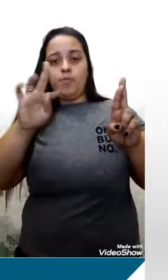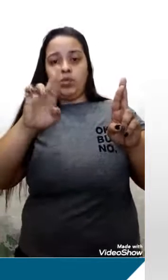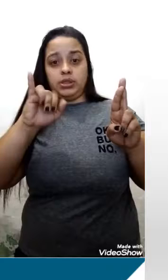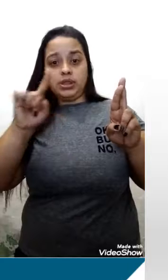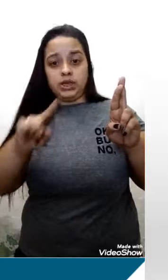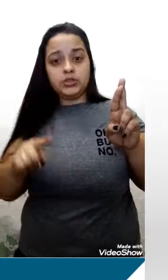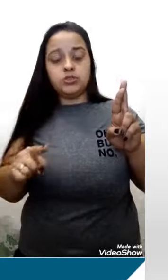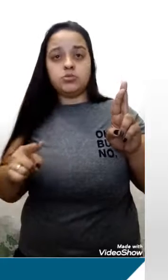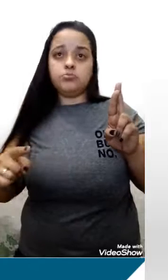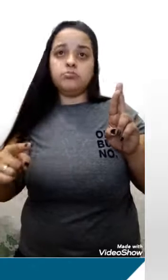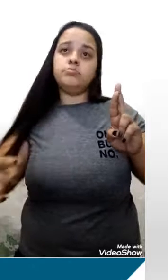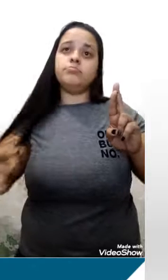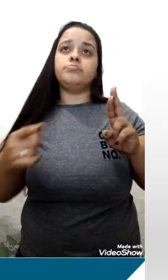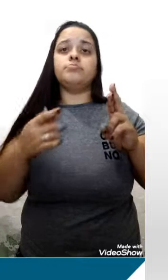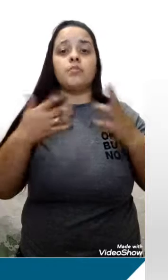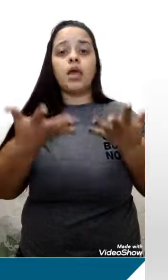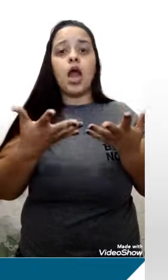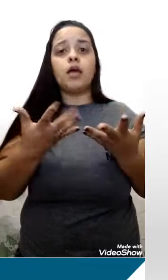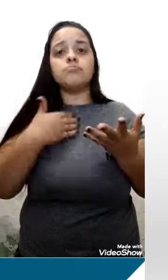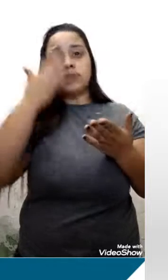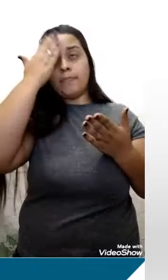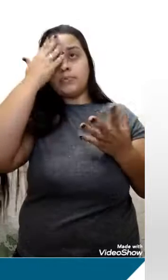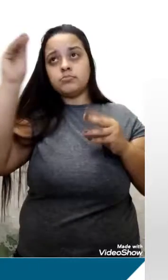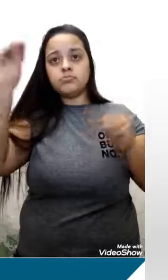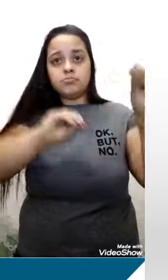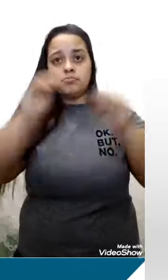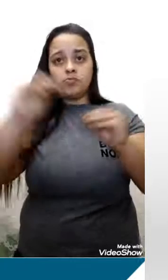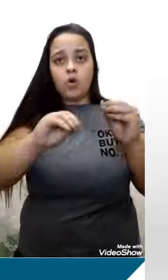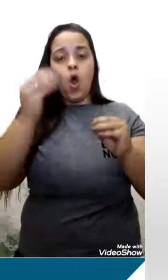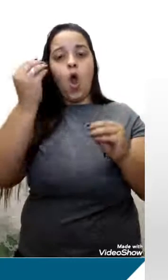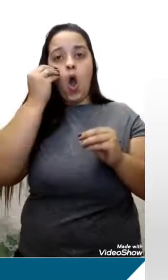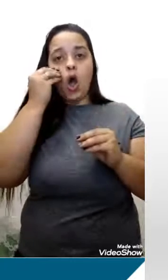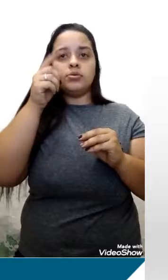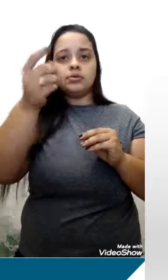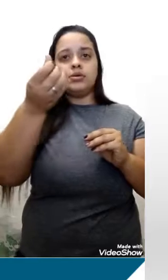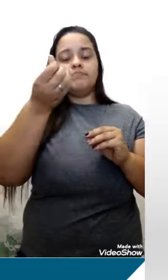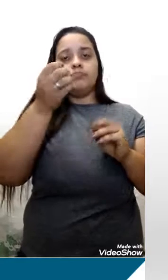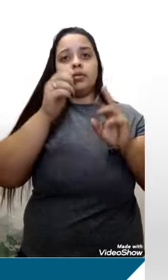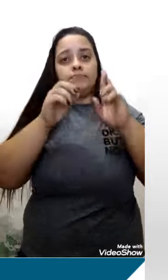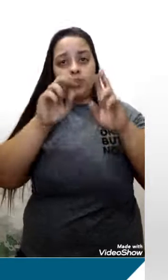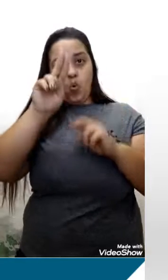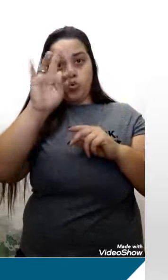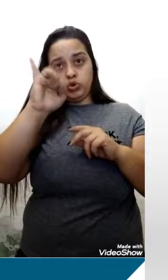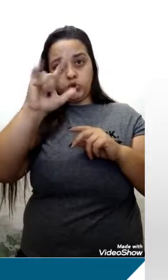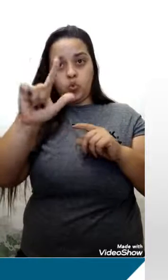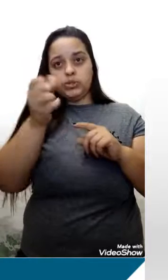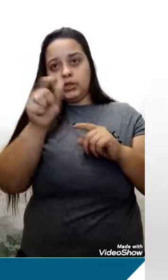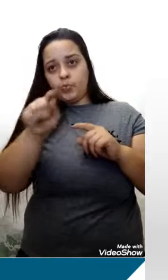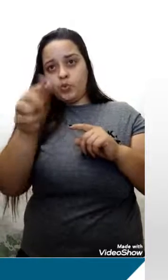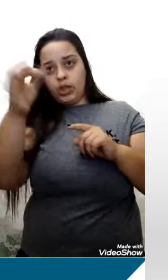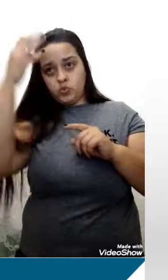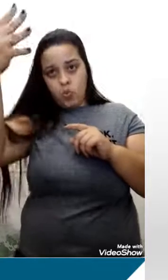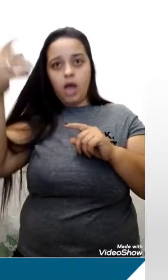razão do trabalho útil pelo trabalho motriz. Substituindo, nós temos trabalho útil é 6 vezes 10 à quarta e